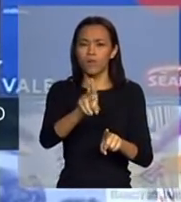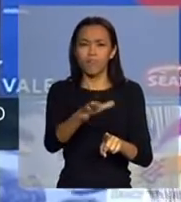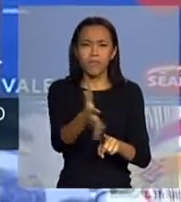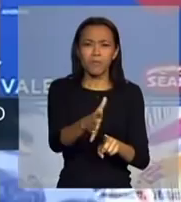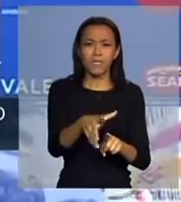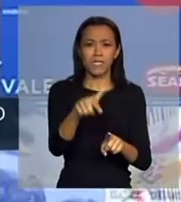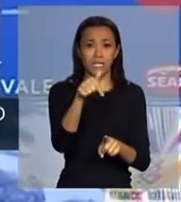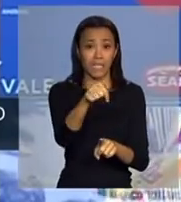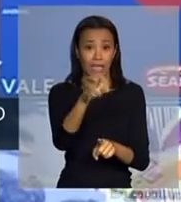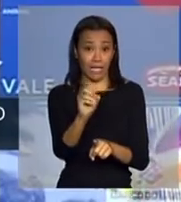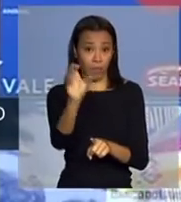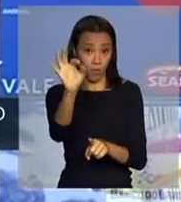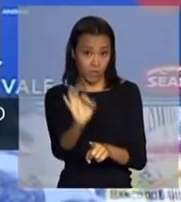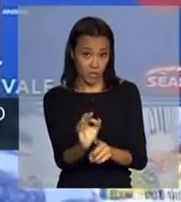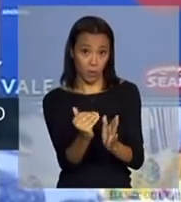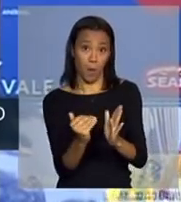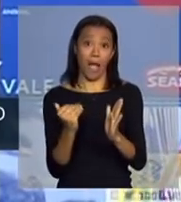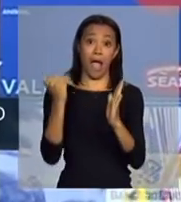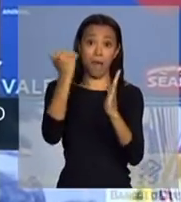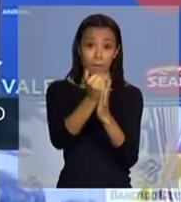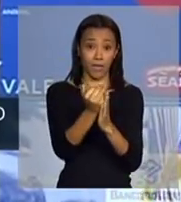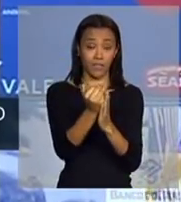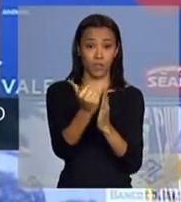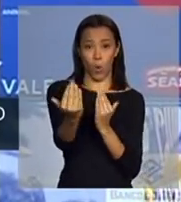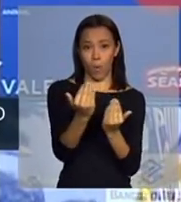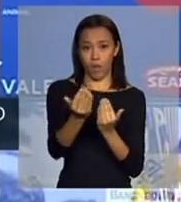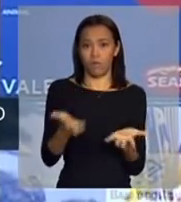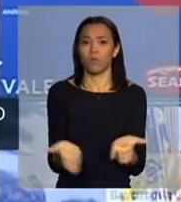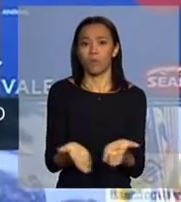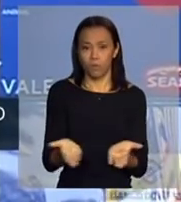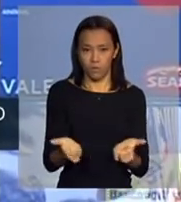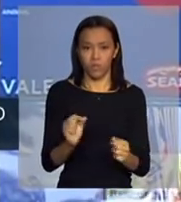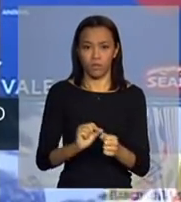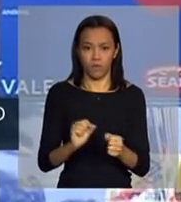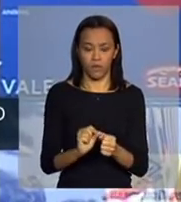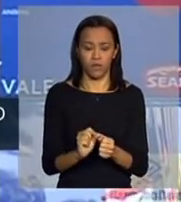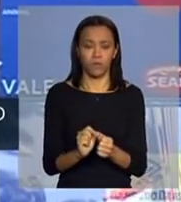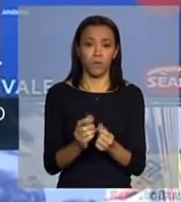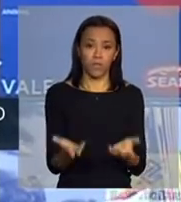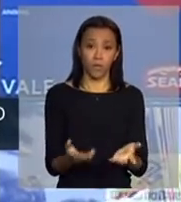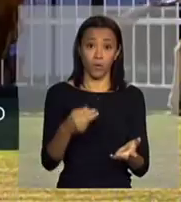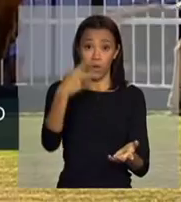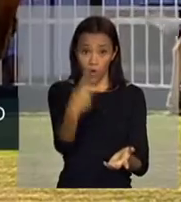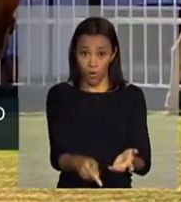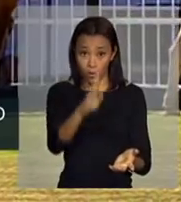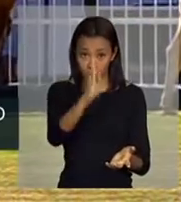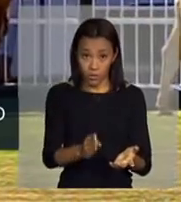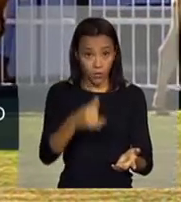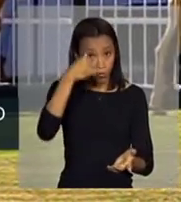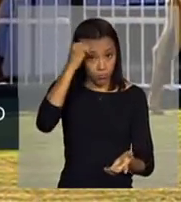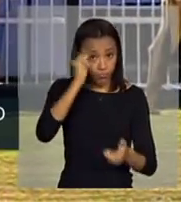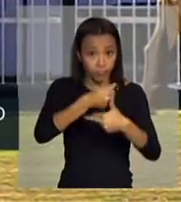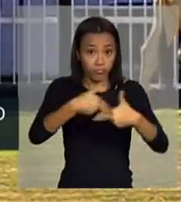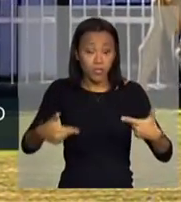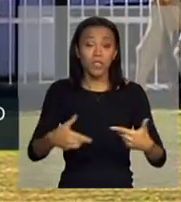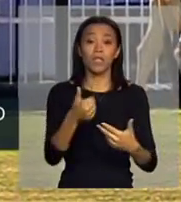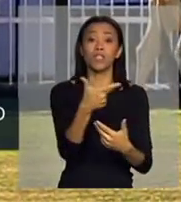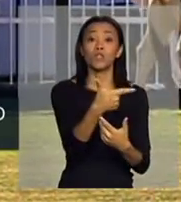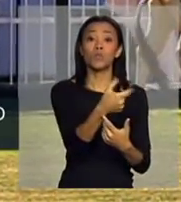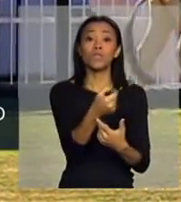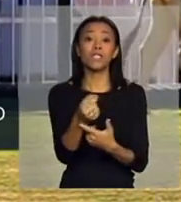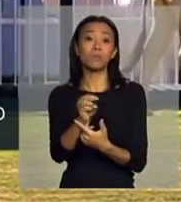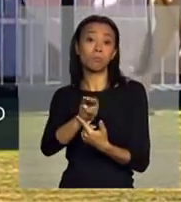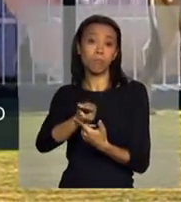de 70% maiores do que hoje é produzido. O rebanho nacional tem 200 milhões de